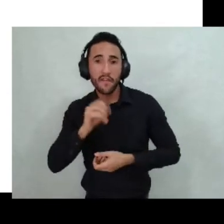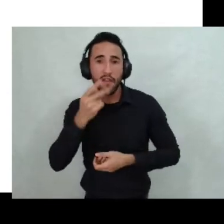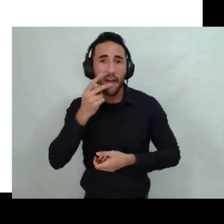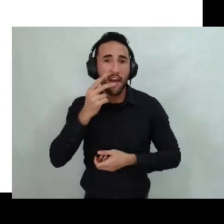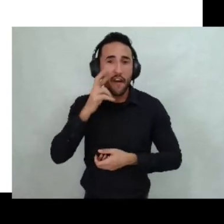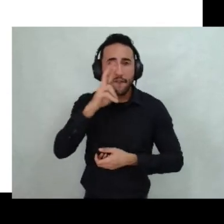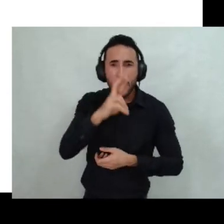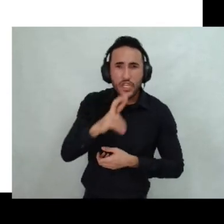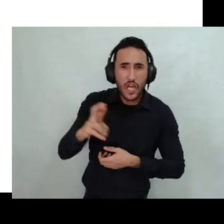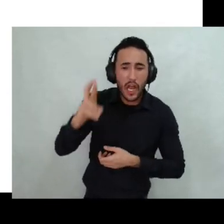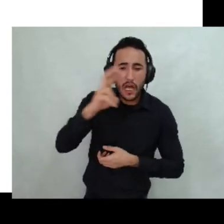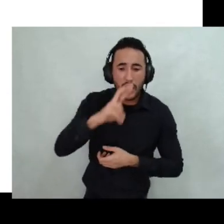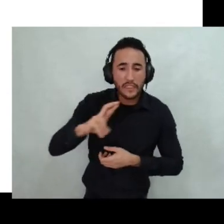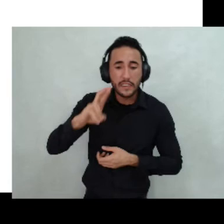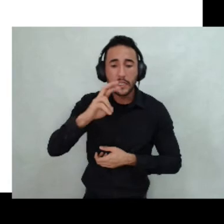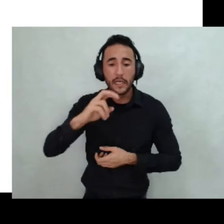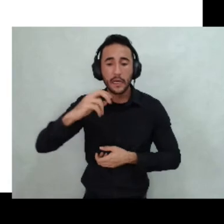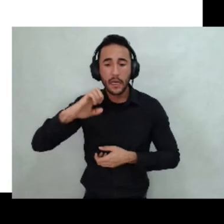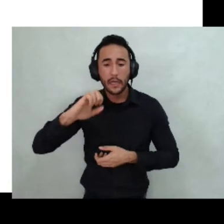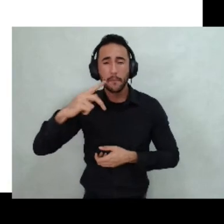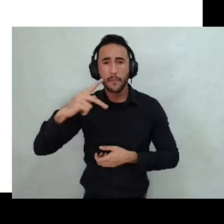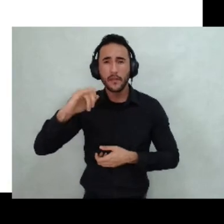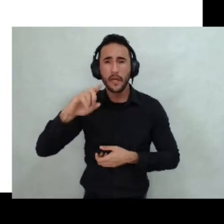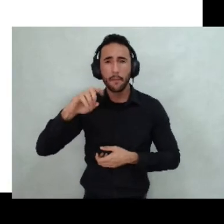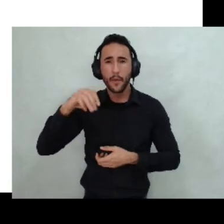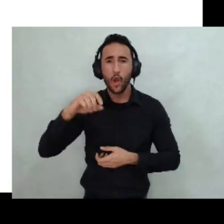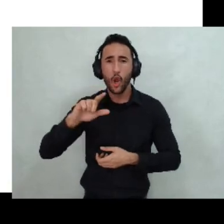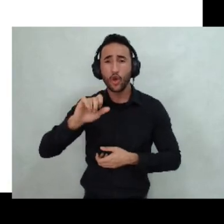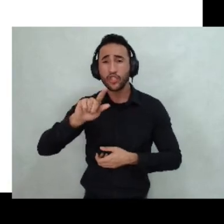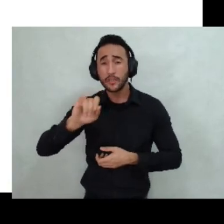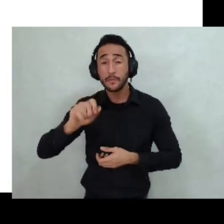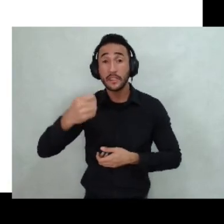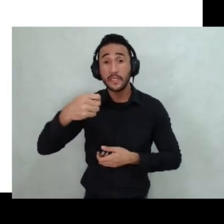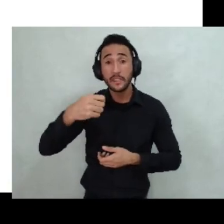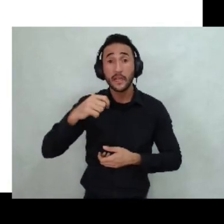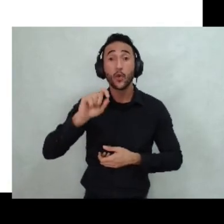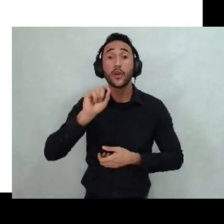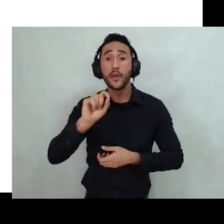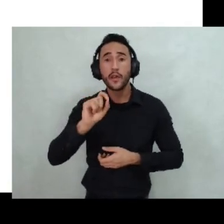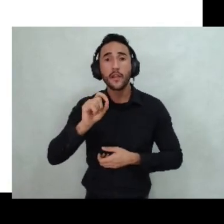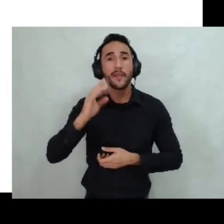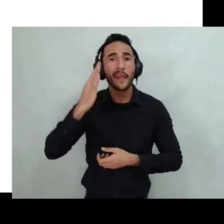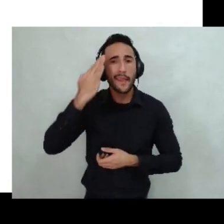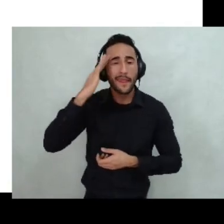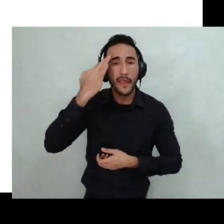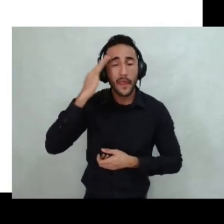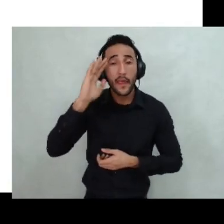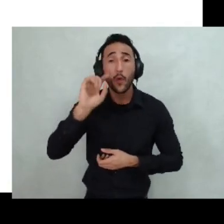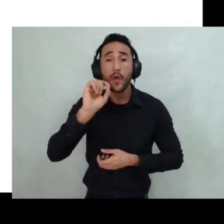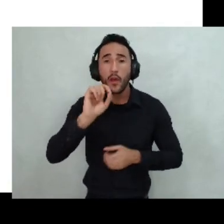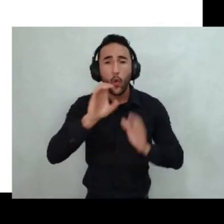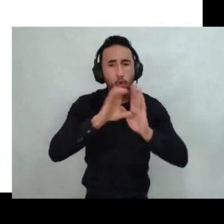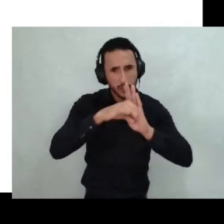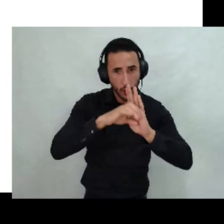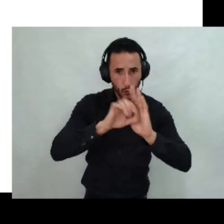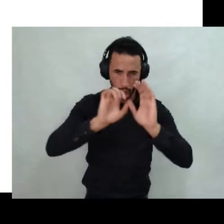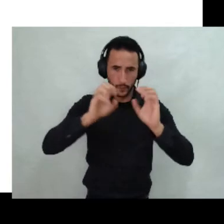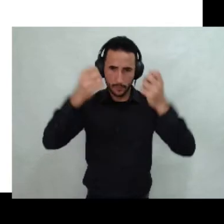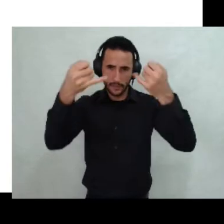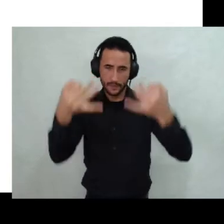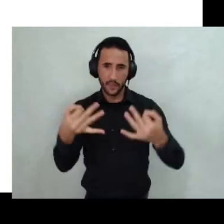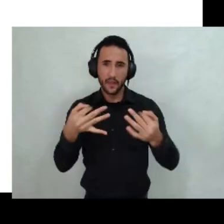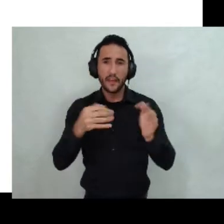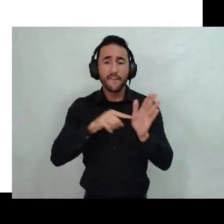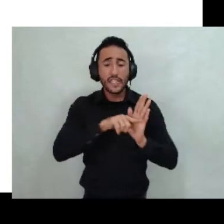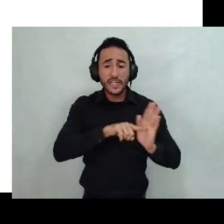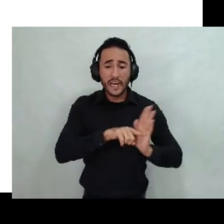tentar dividir determinados conceitos. Um conceito é o da investigação de casos, a investigação da epidemia,